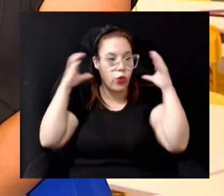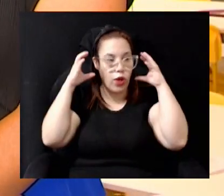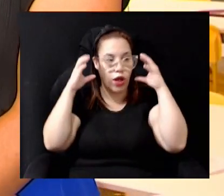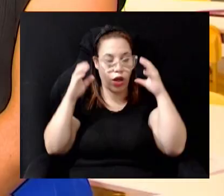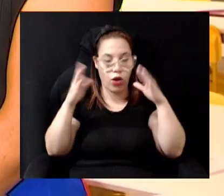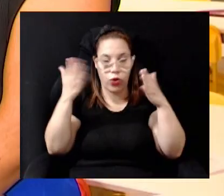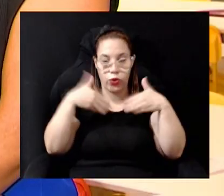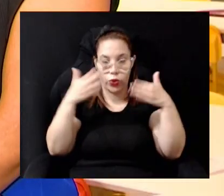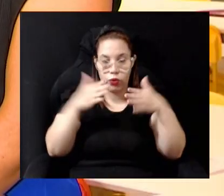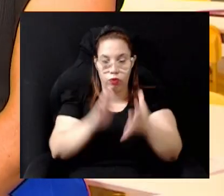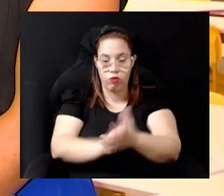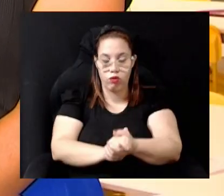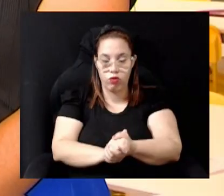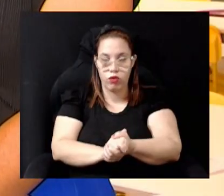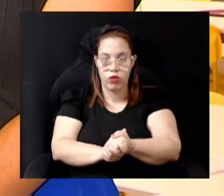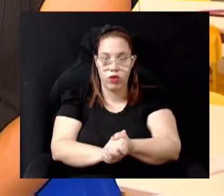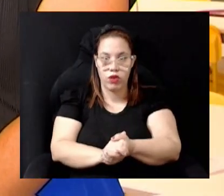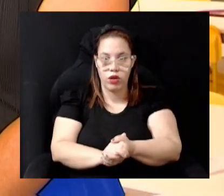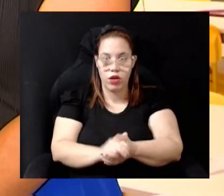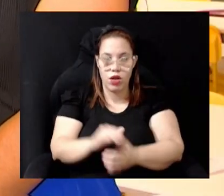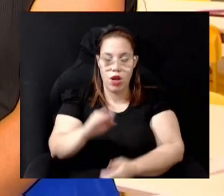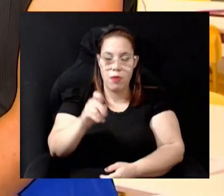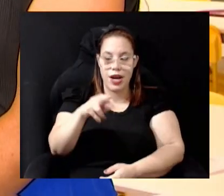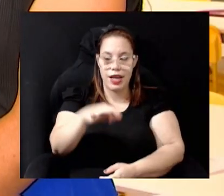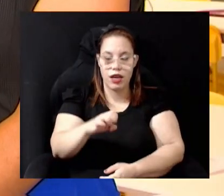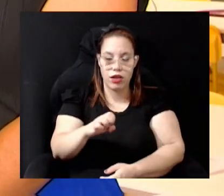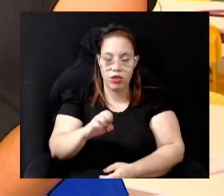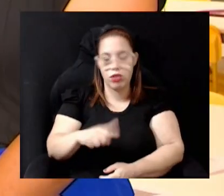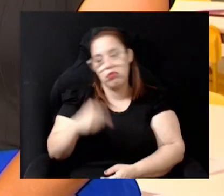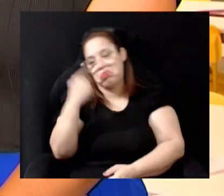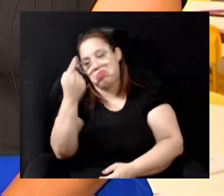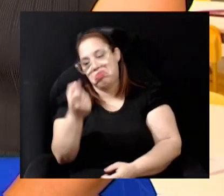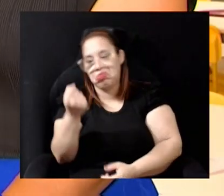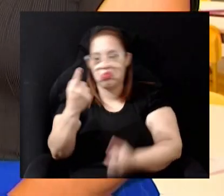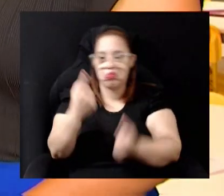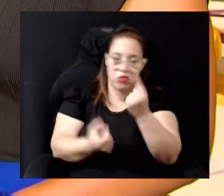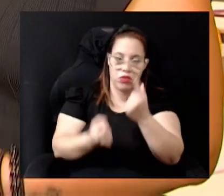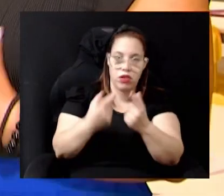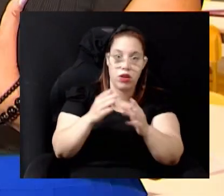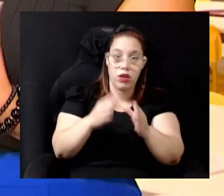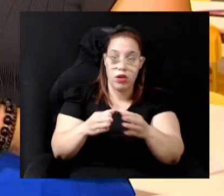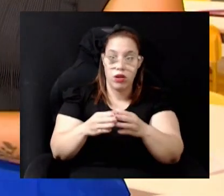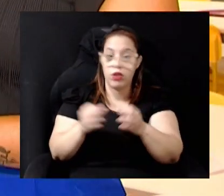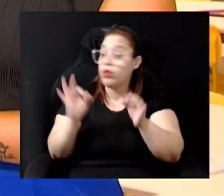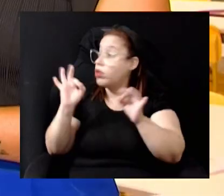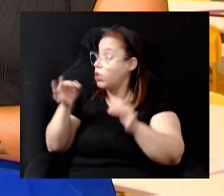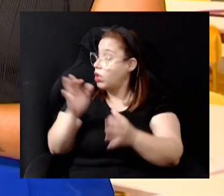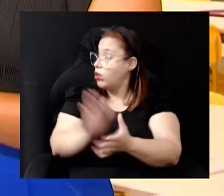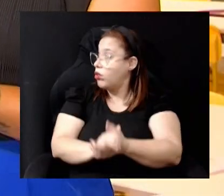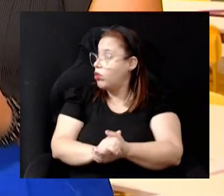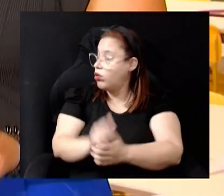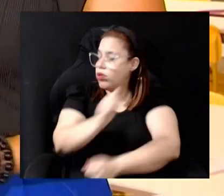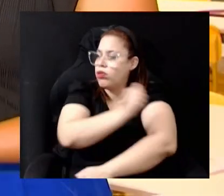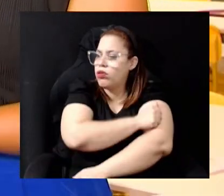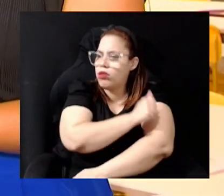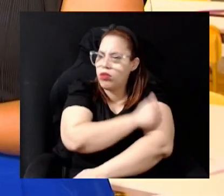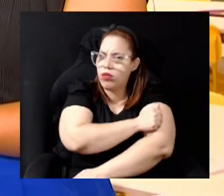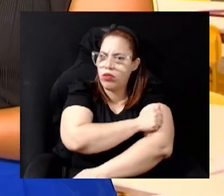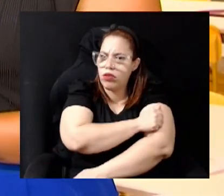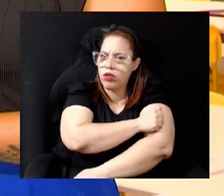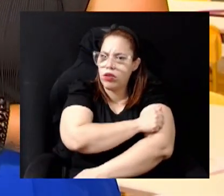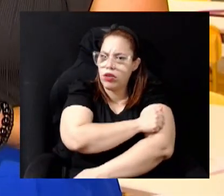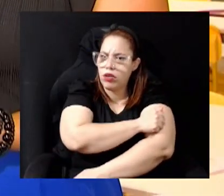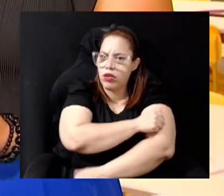também branding e outras questões relacionadas ao campo. Correto. E aí o aluno, esse tempo que ele fica